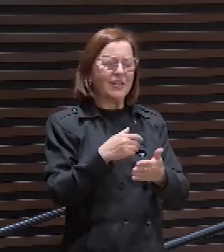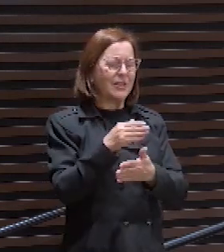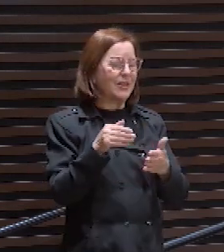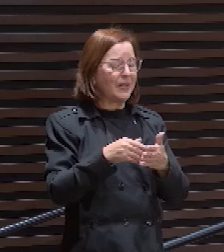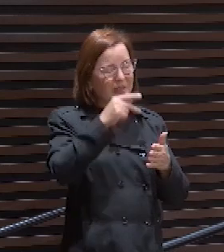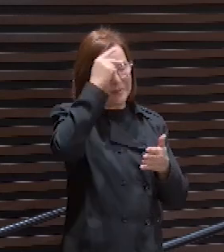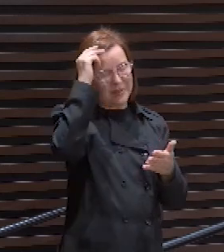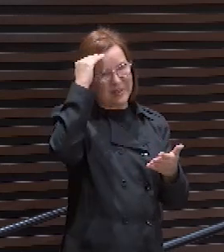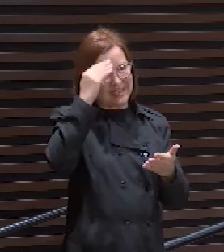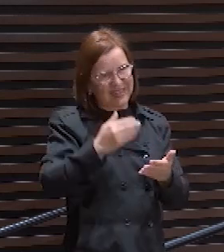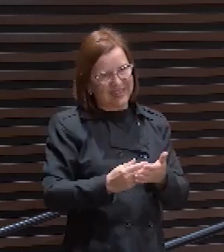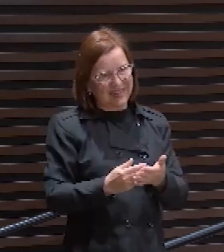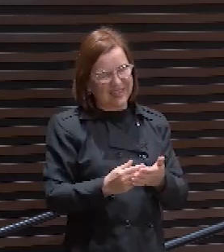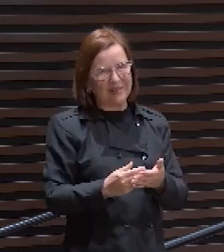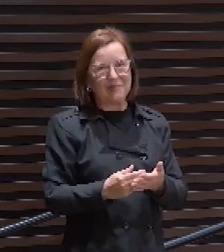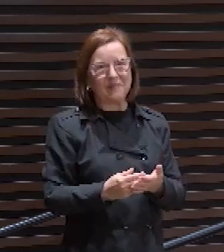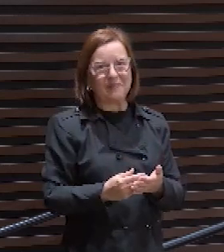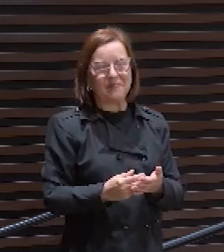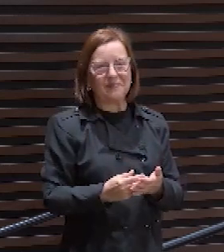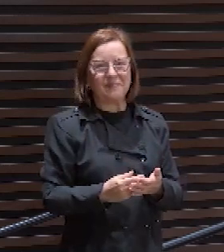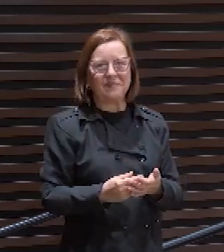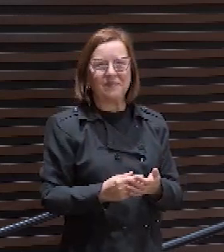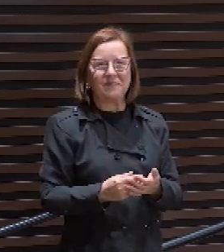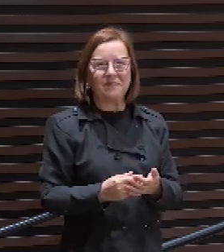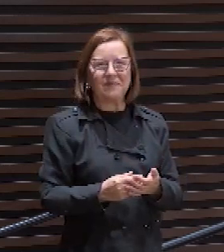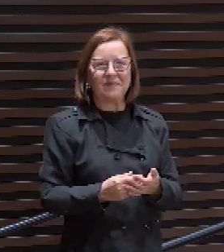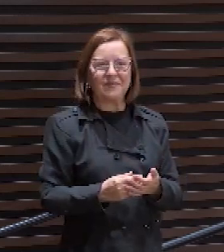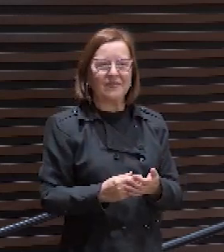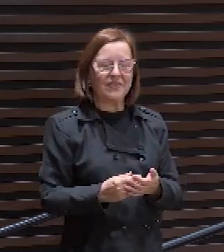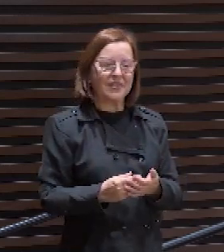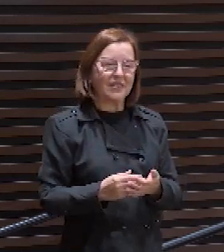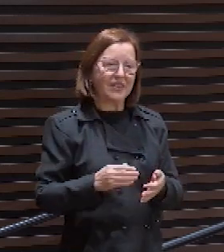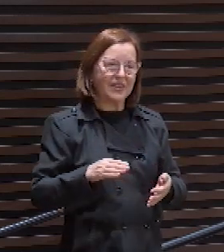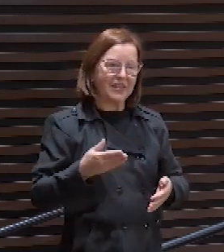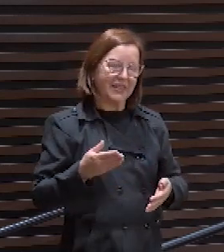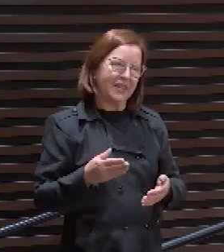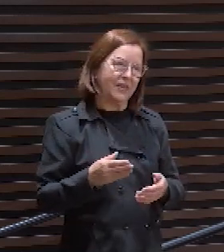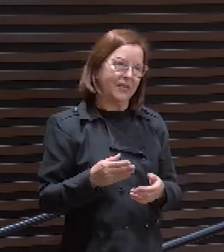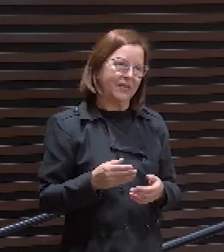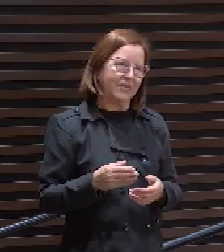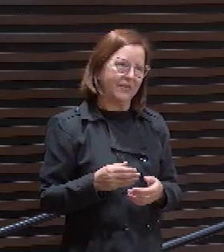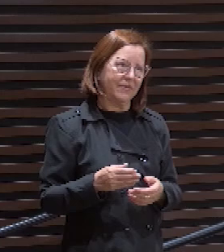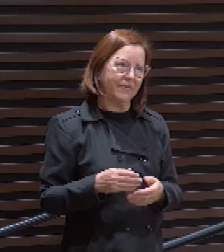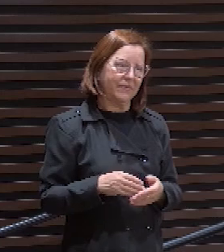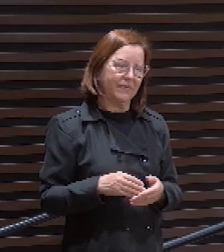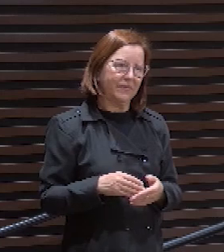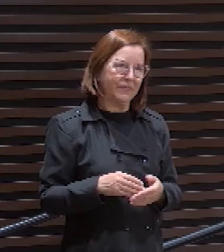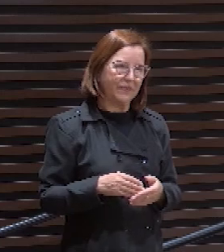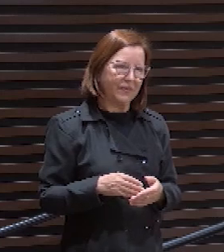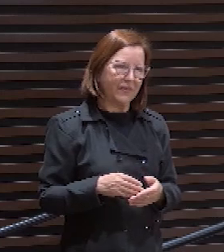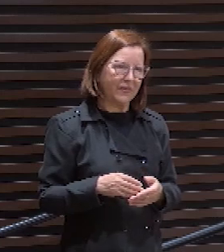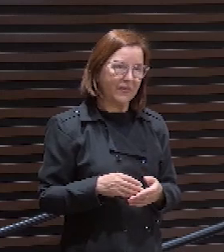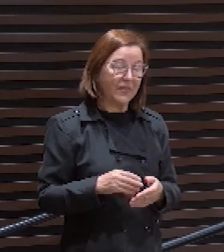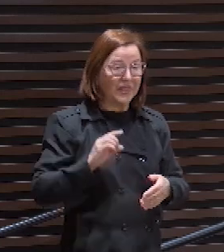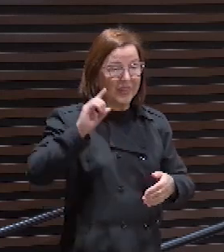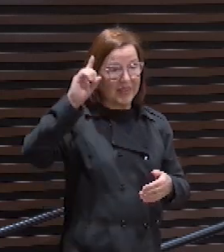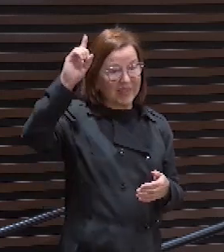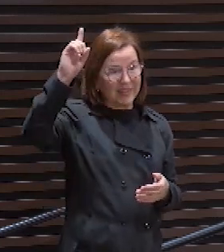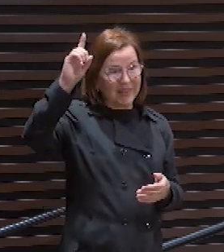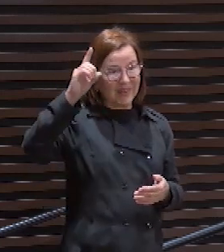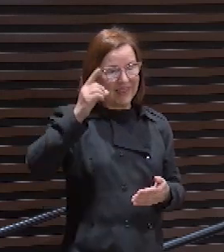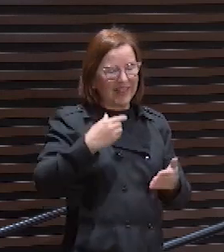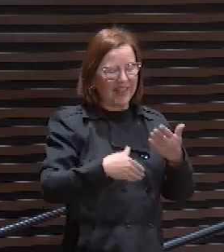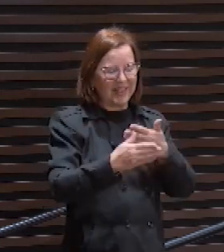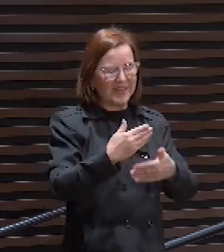aquele que crê. Romanos 1,16. Nesse sentido, após a salvação do perdido, Deus, por meio de